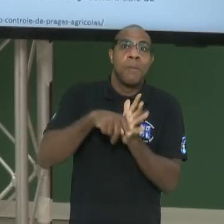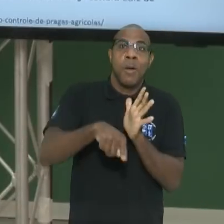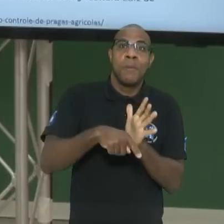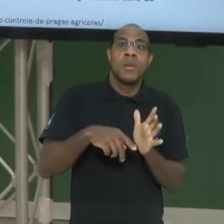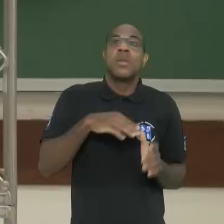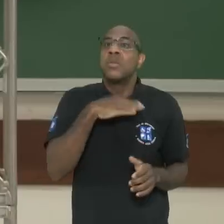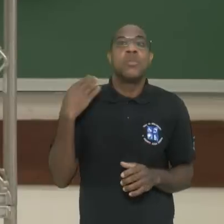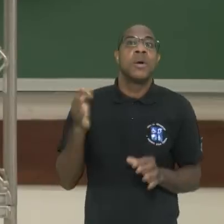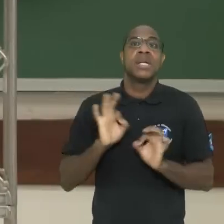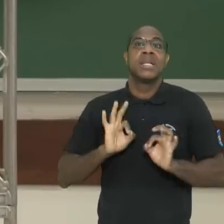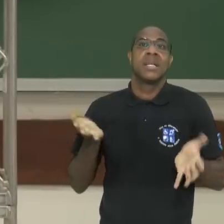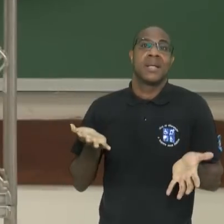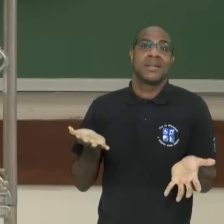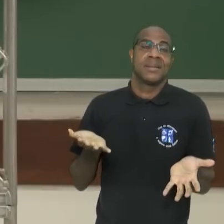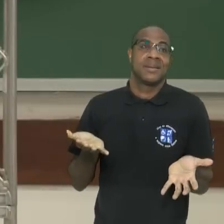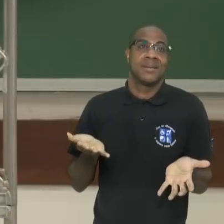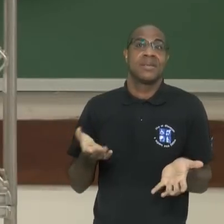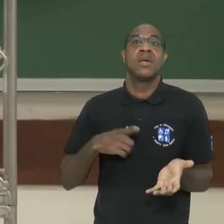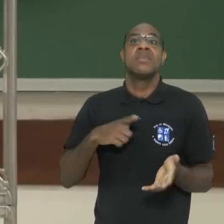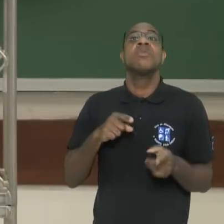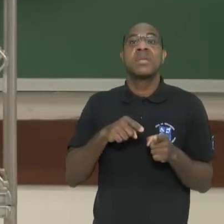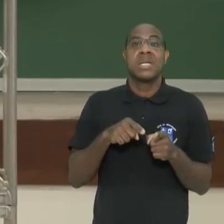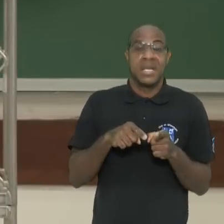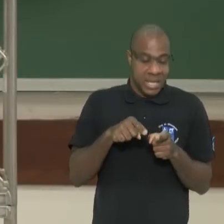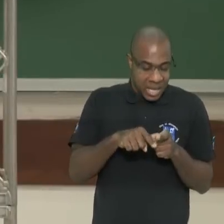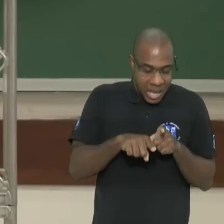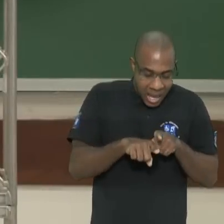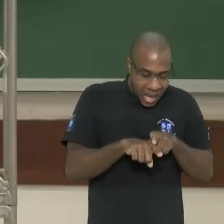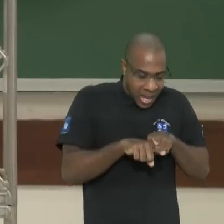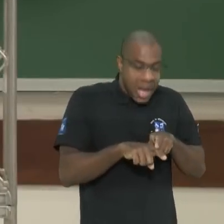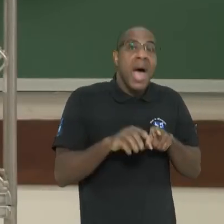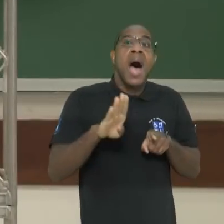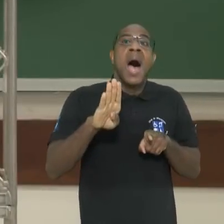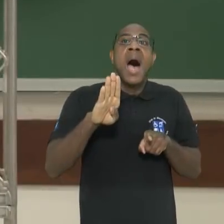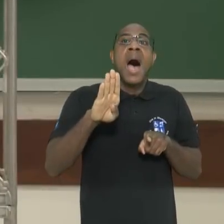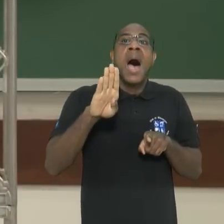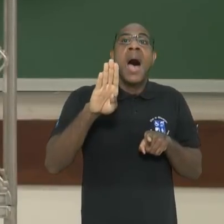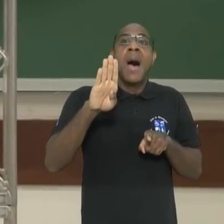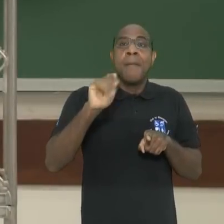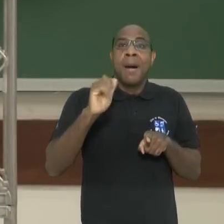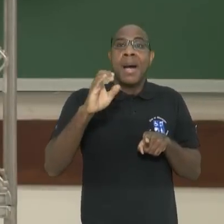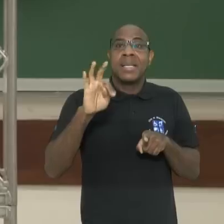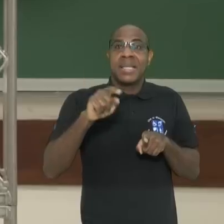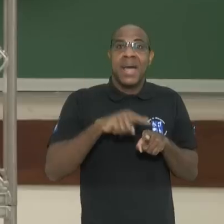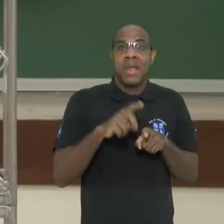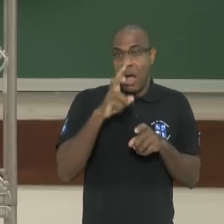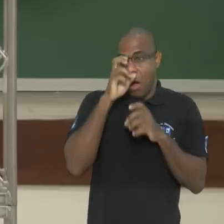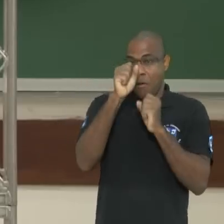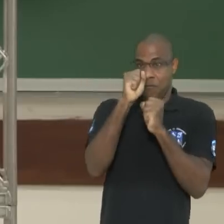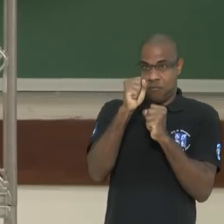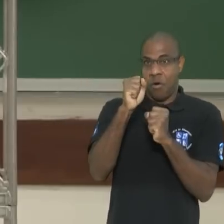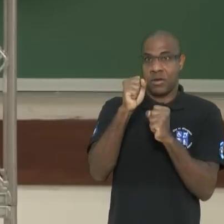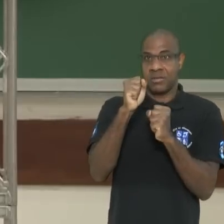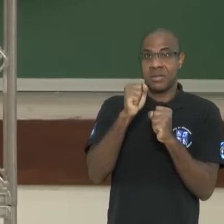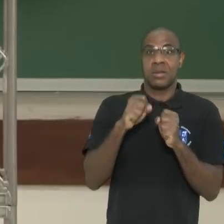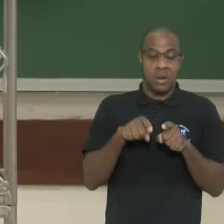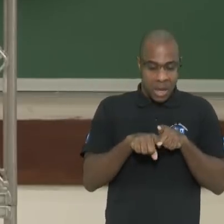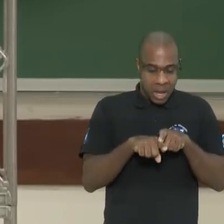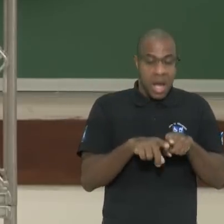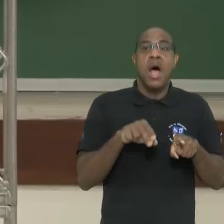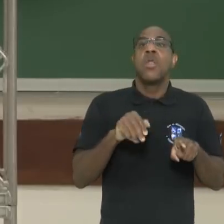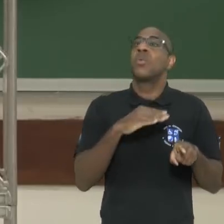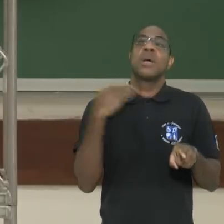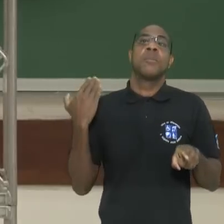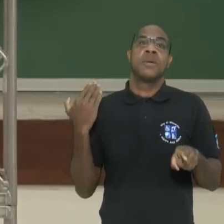essa bactéria safada que acabava impedindo o inseticida de matar a lagarta. Agora eu quero que você